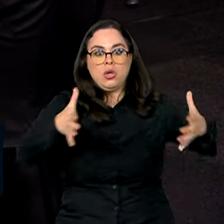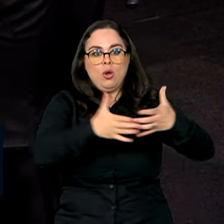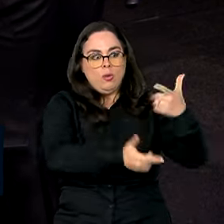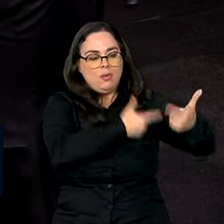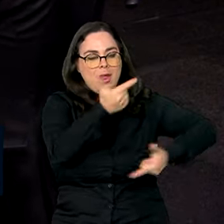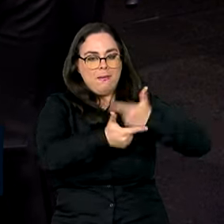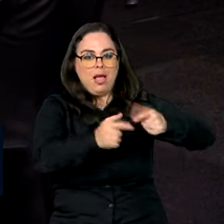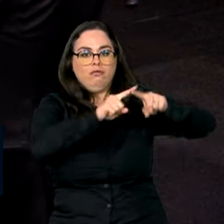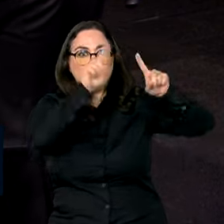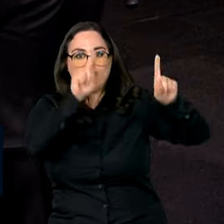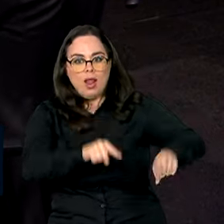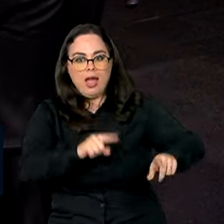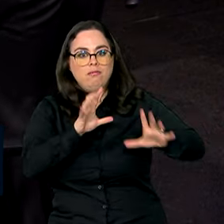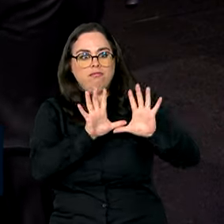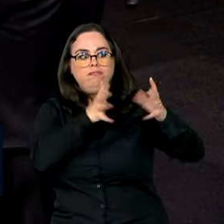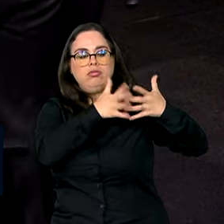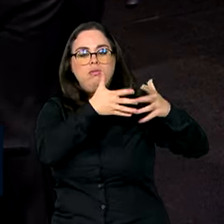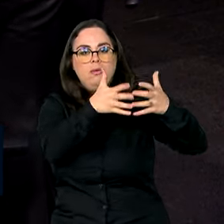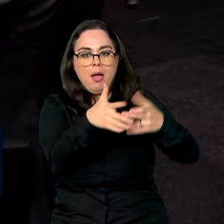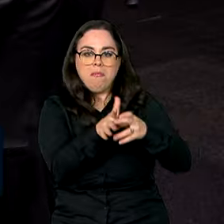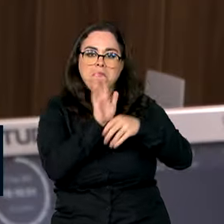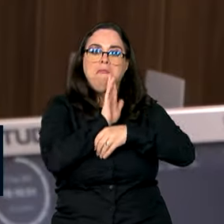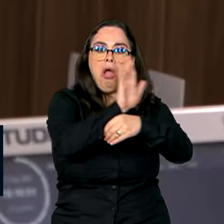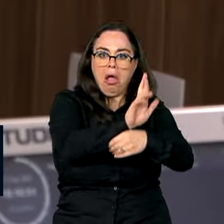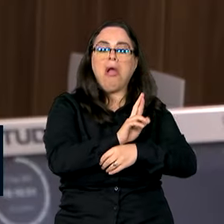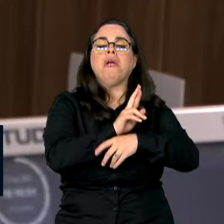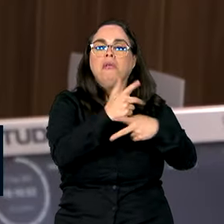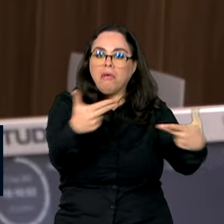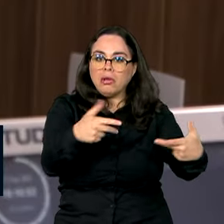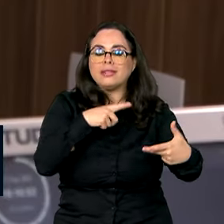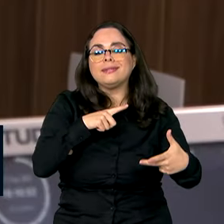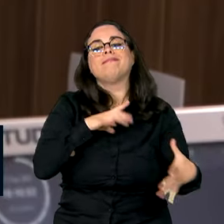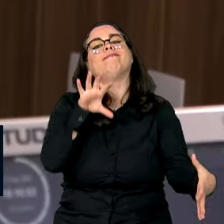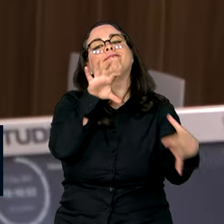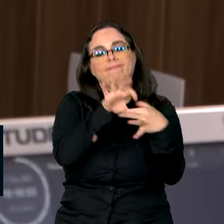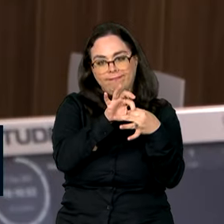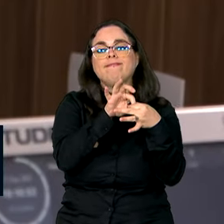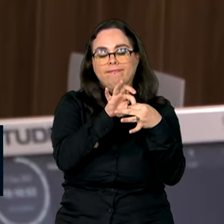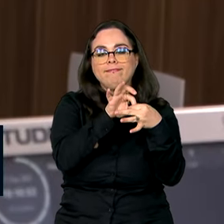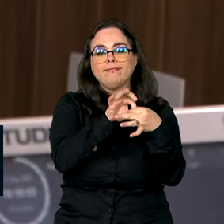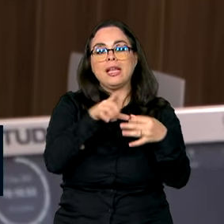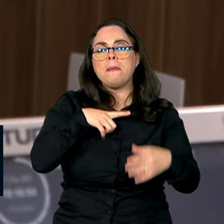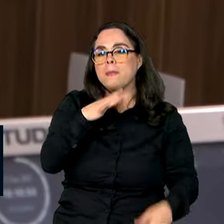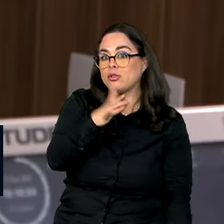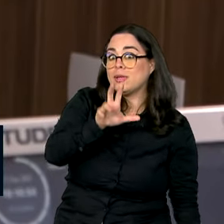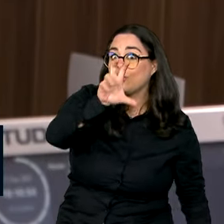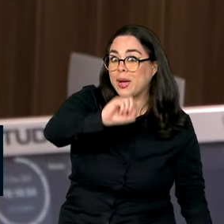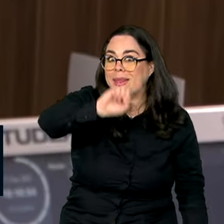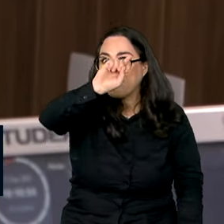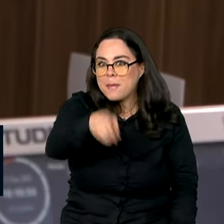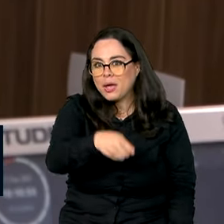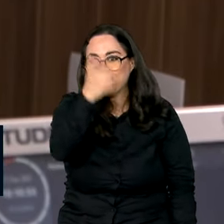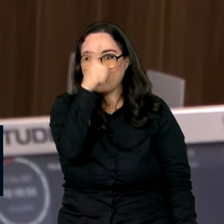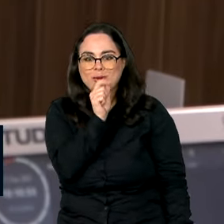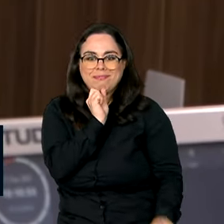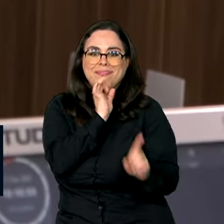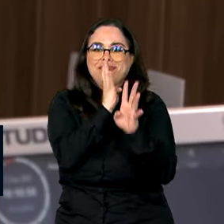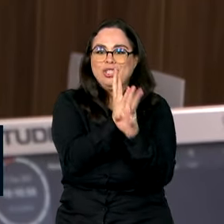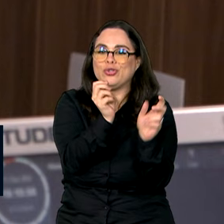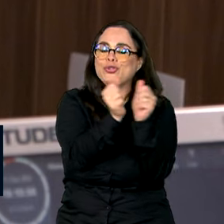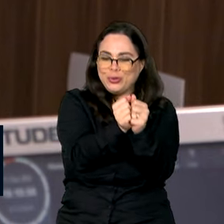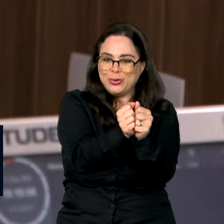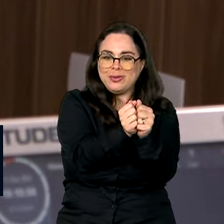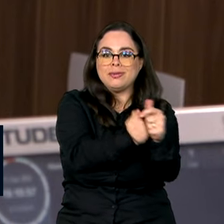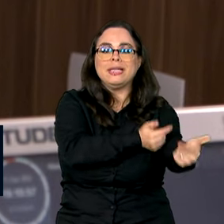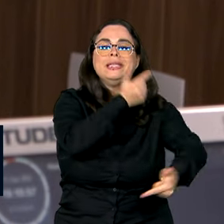né, suas comitivas, e estamos esperando algo em torno de 50 mil delegações, delegados, para